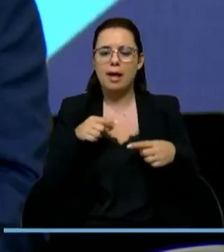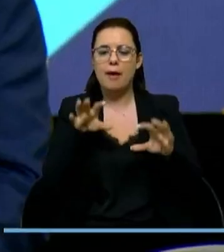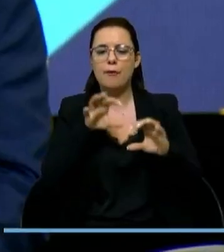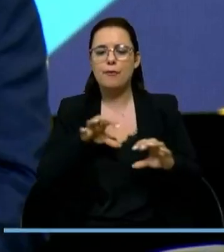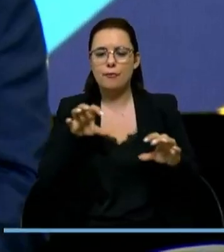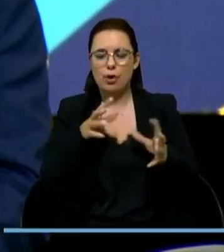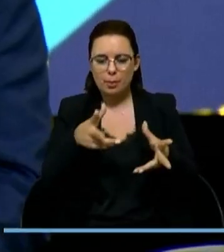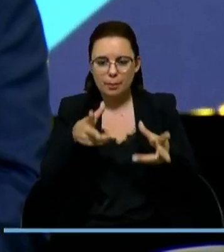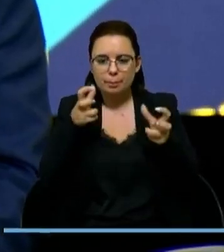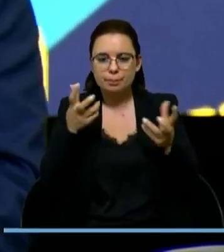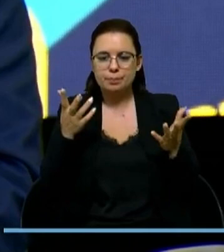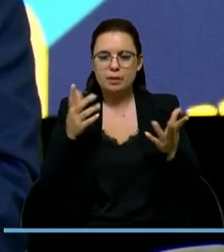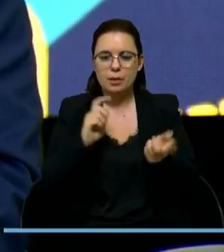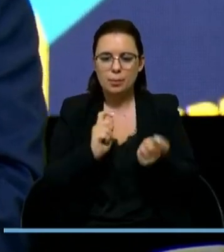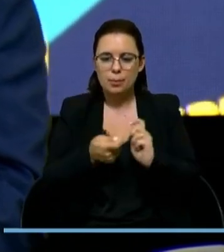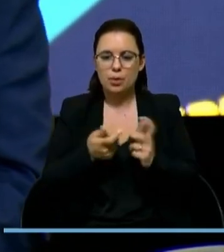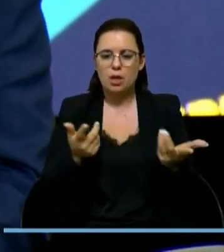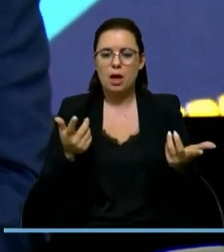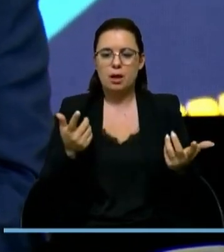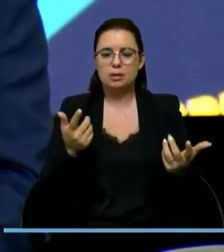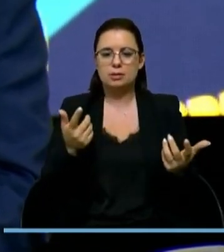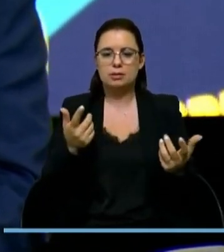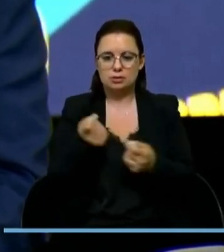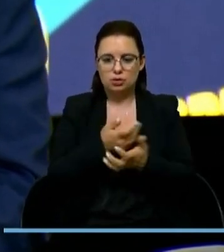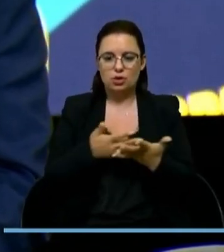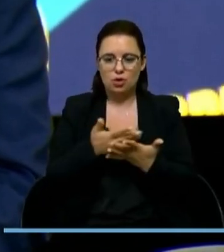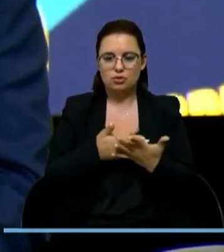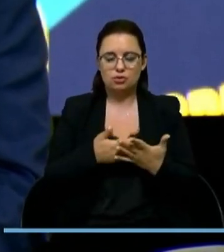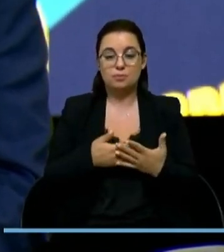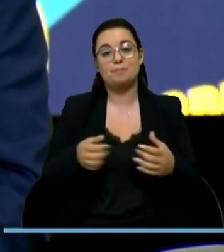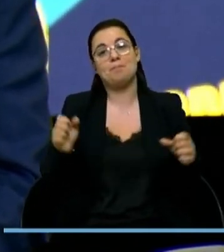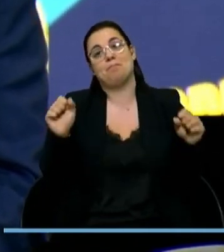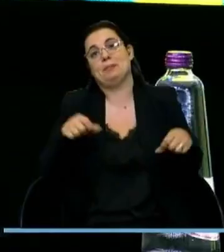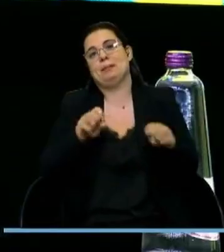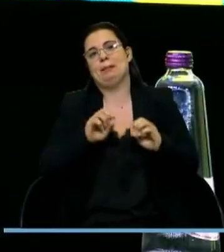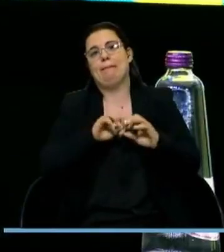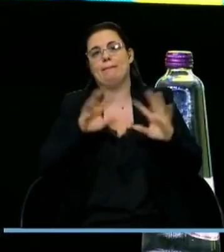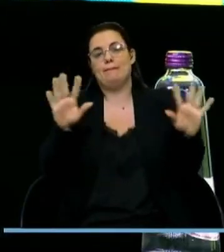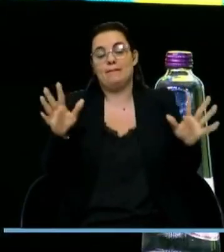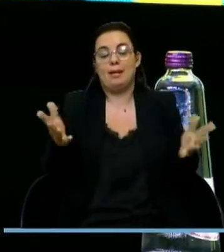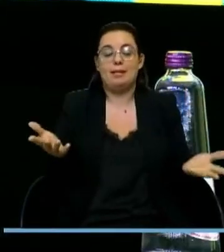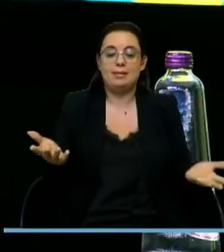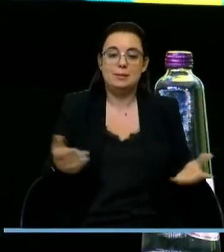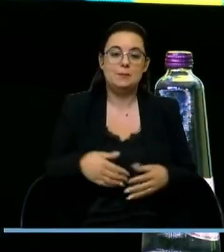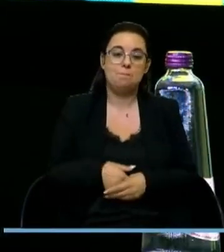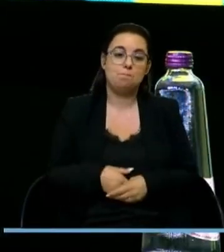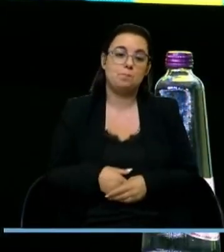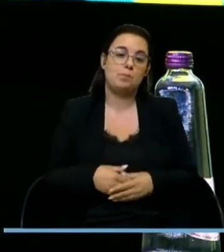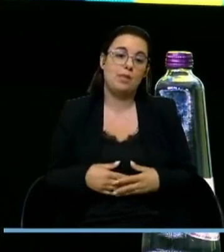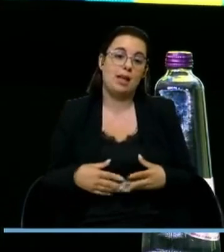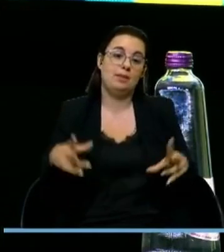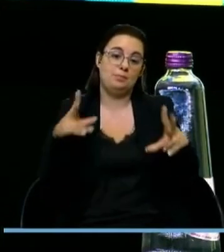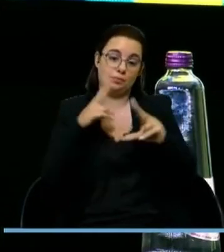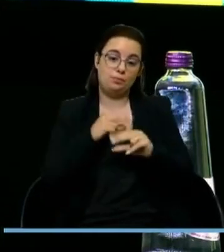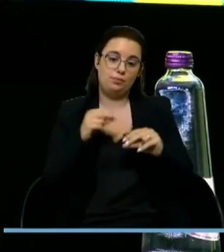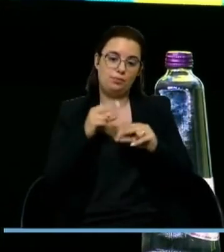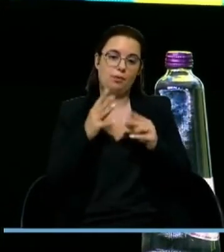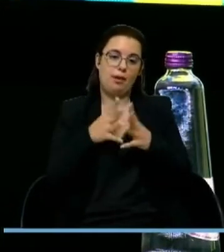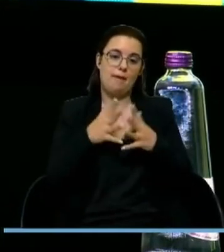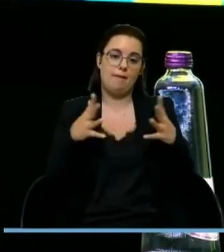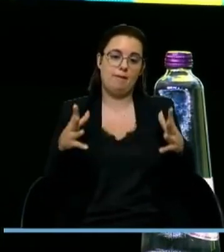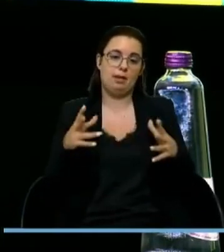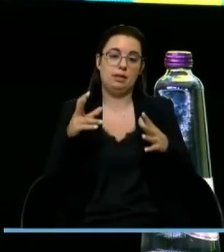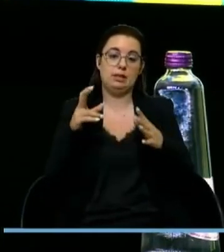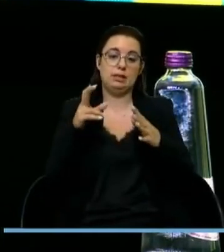forma atrativa de mudar a forma de fazer negócio? Claro. Ora bem, a grande novidade que nos traz este